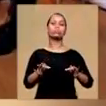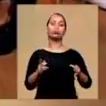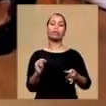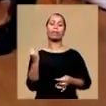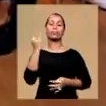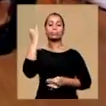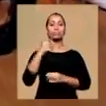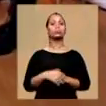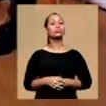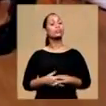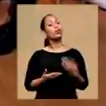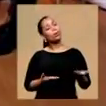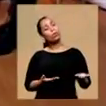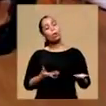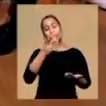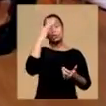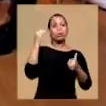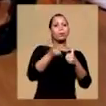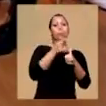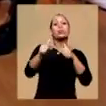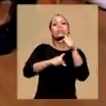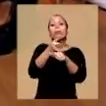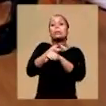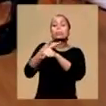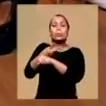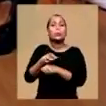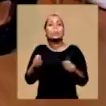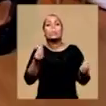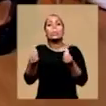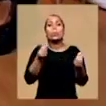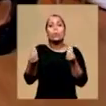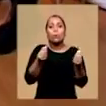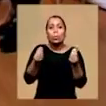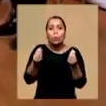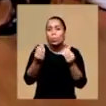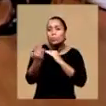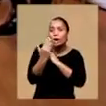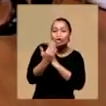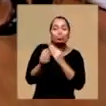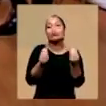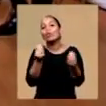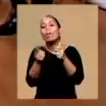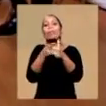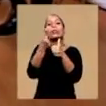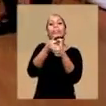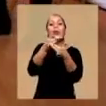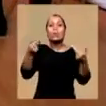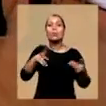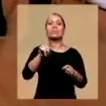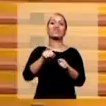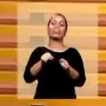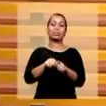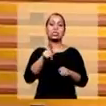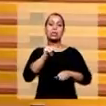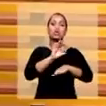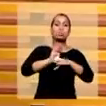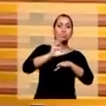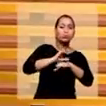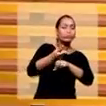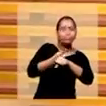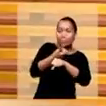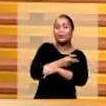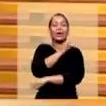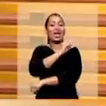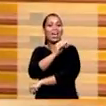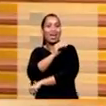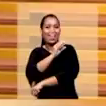fundamental, né? fundamental. Ô Marcos, e para quem busca o primeiro emprego, qual que é o caminho das pedras? Qual que é a primeira coisa a fazer? É procurar um estágio? É